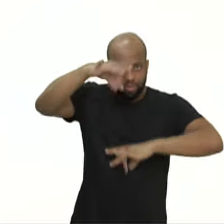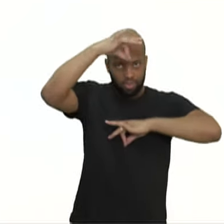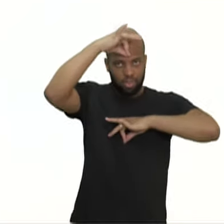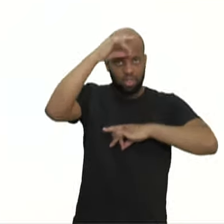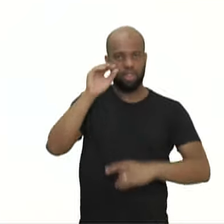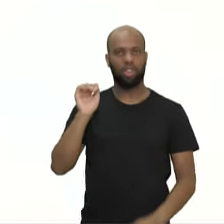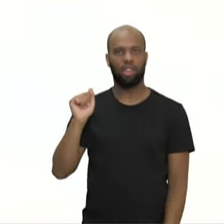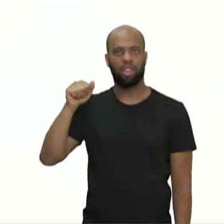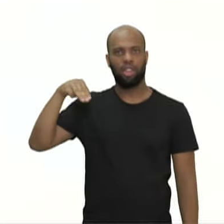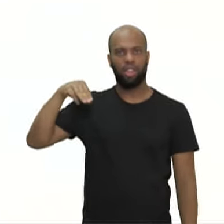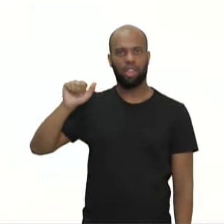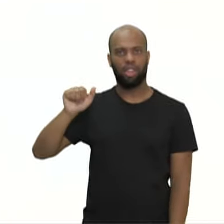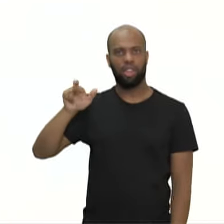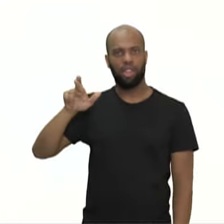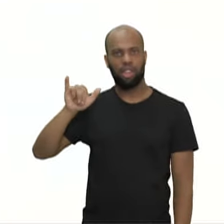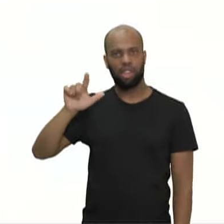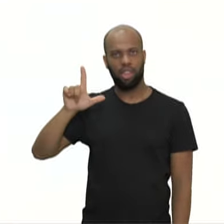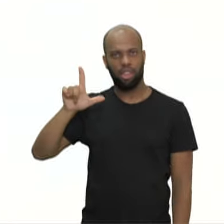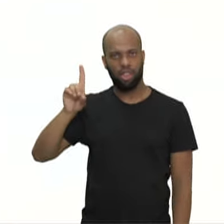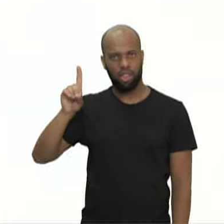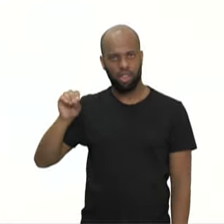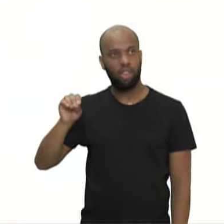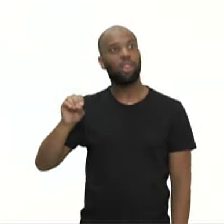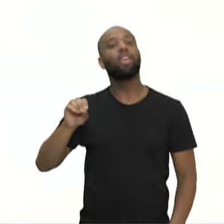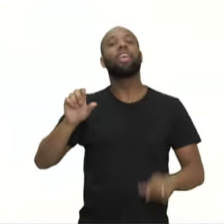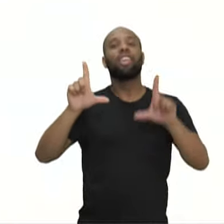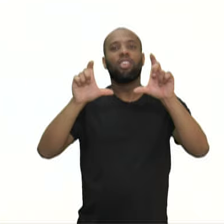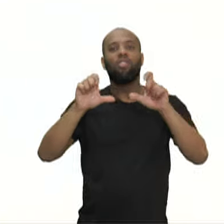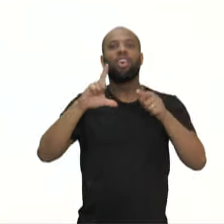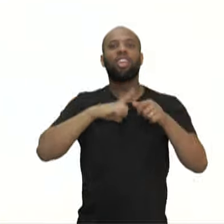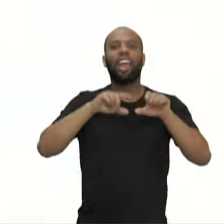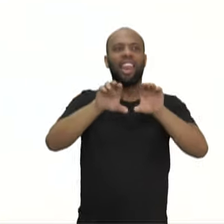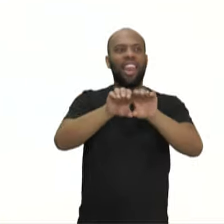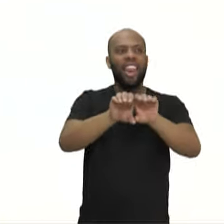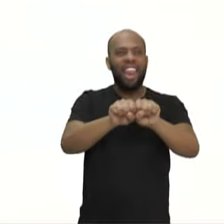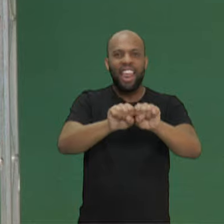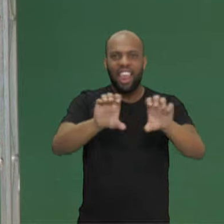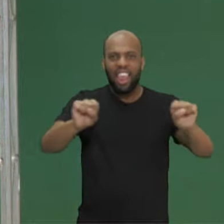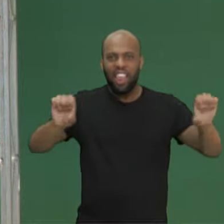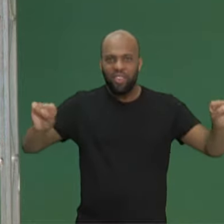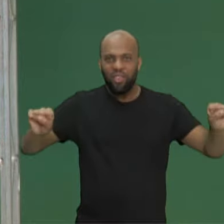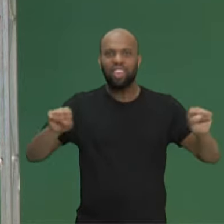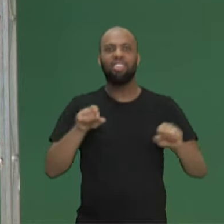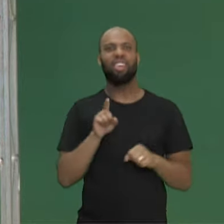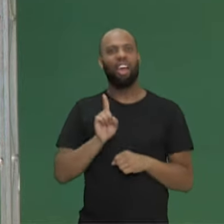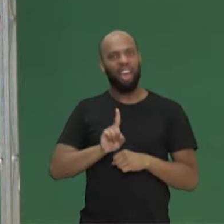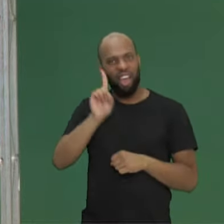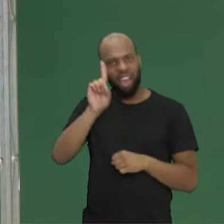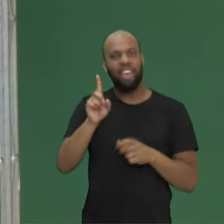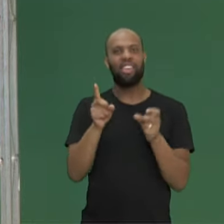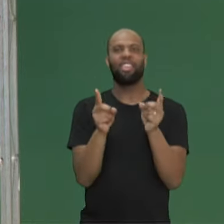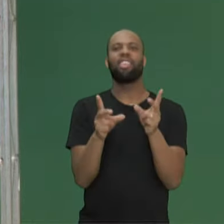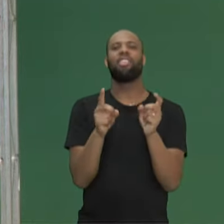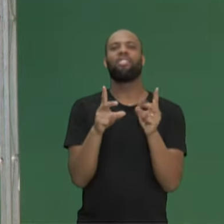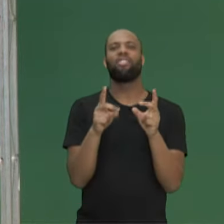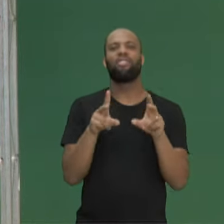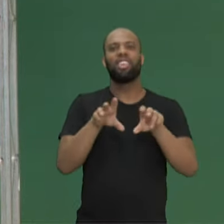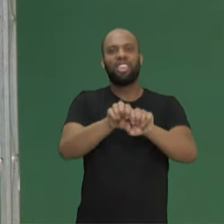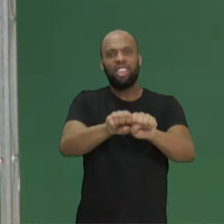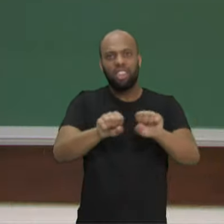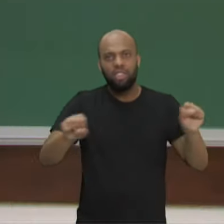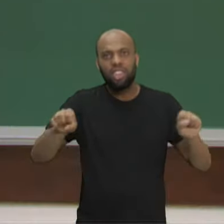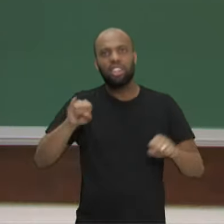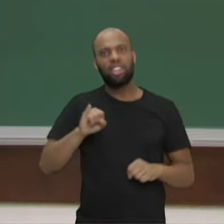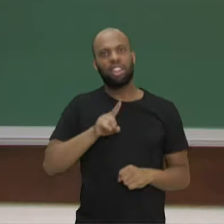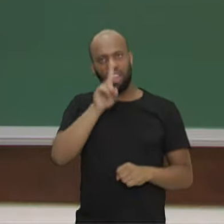ver que na foto tem as linguiças Poink, tá? Então o Amarildo é um vendedor de linguiças. Se ele é um vendedor de